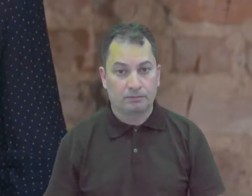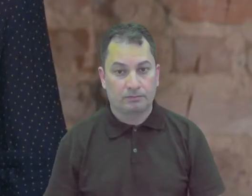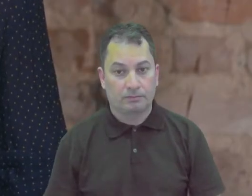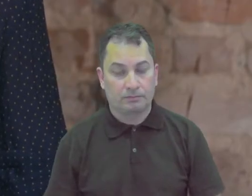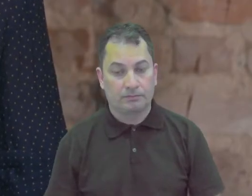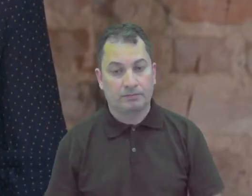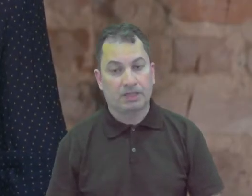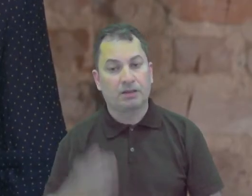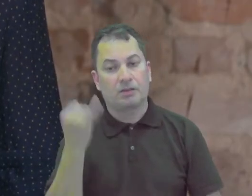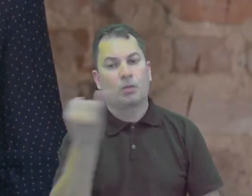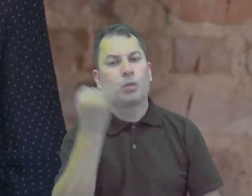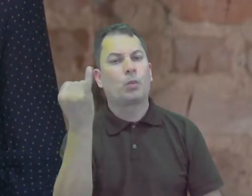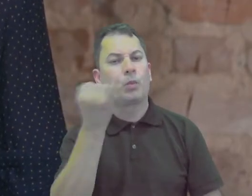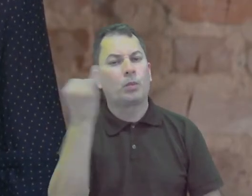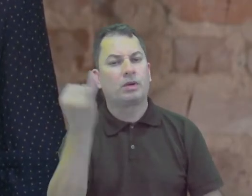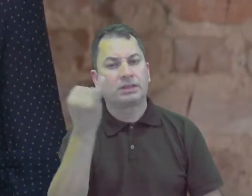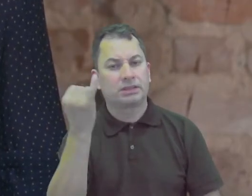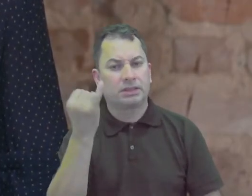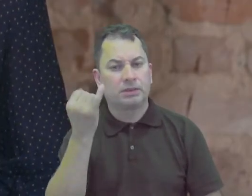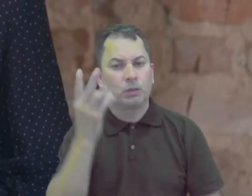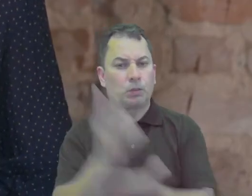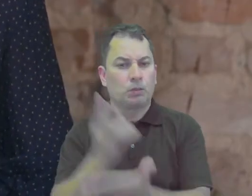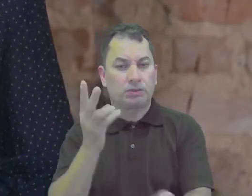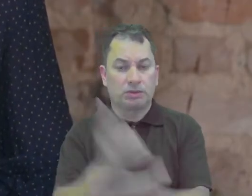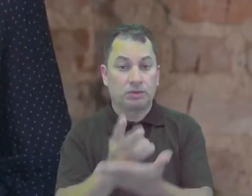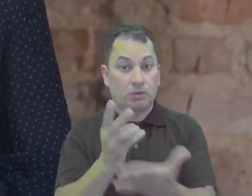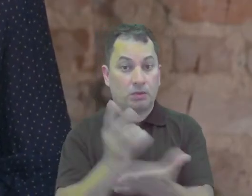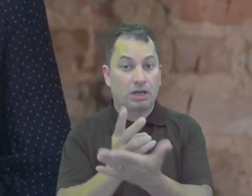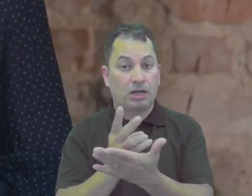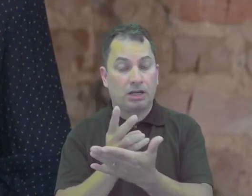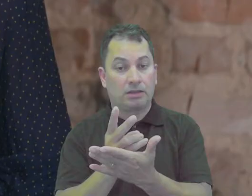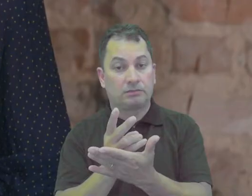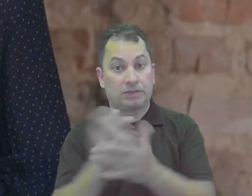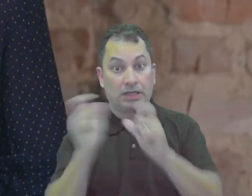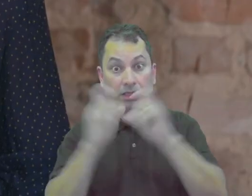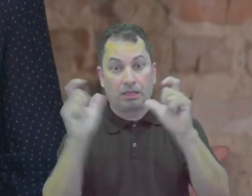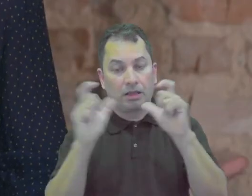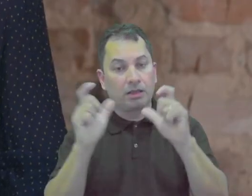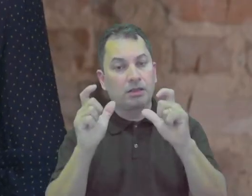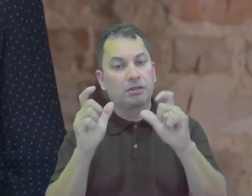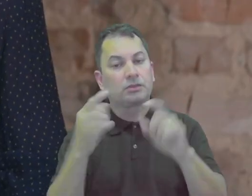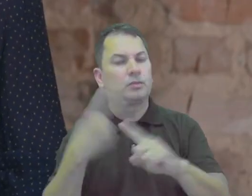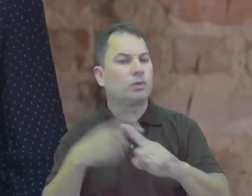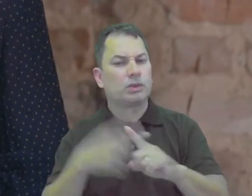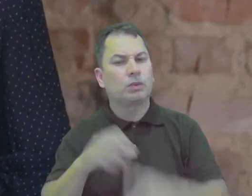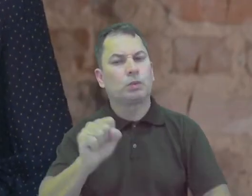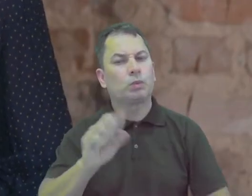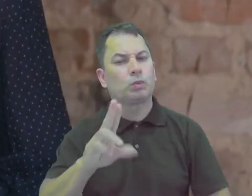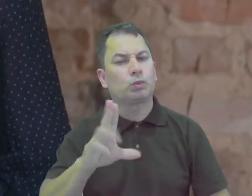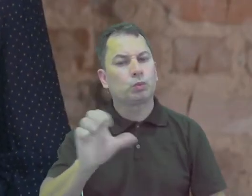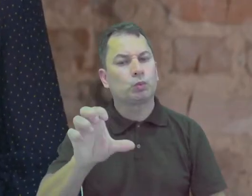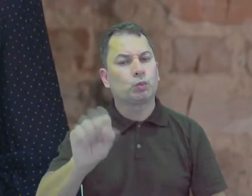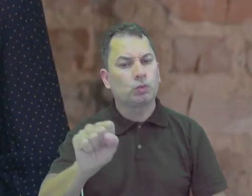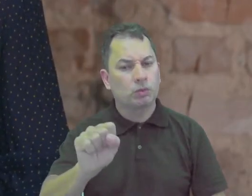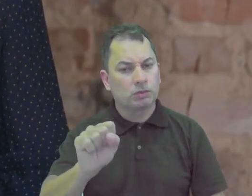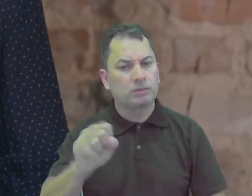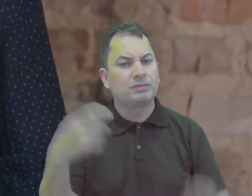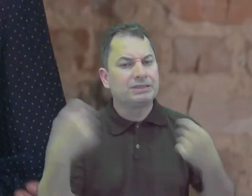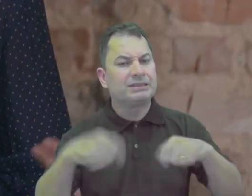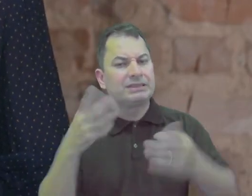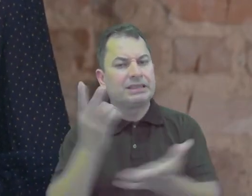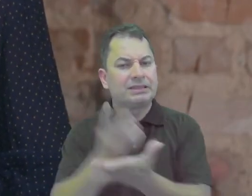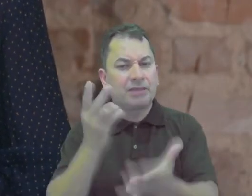o alerta, né, para o sistema de saúde, né? Então, o SUS deve estar sempre em alerta, né, para essas tendências,